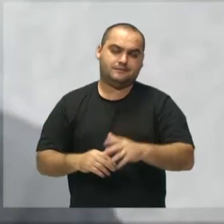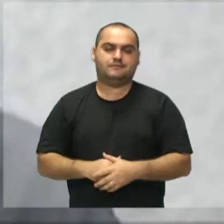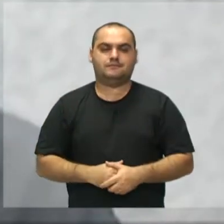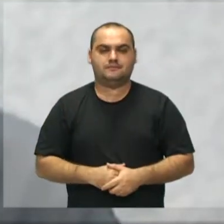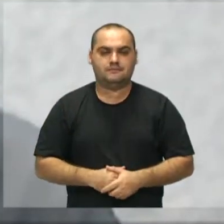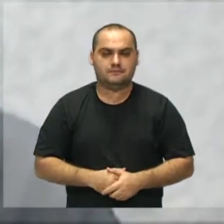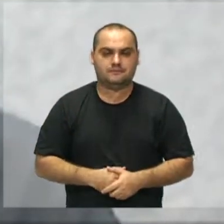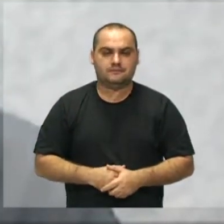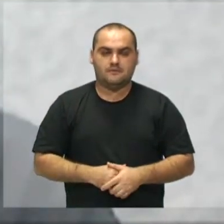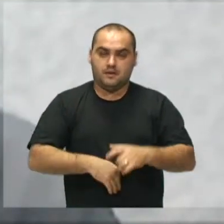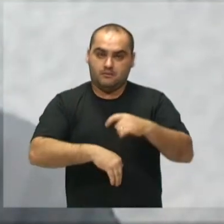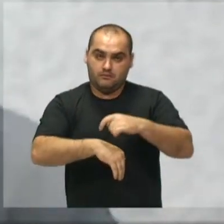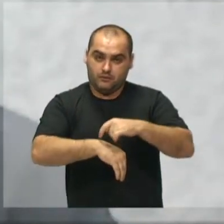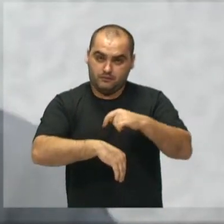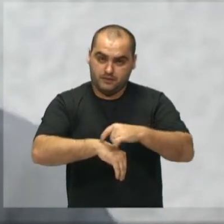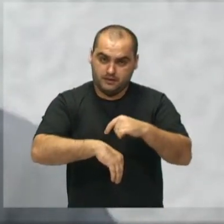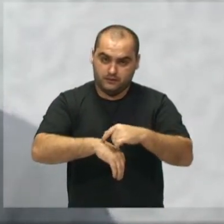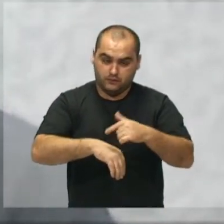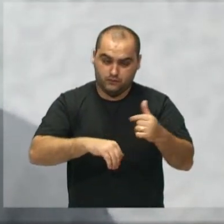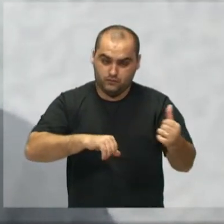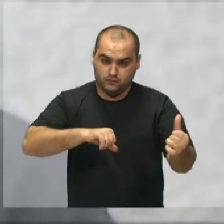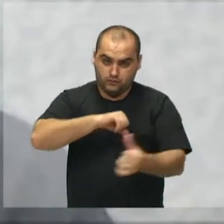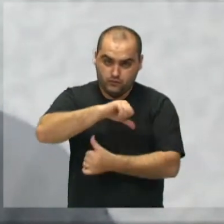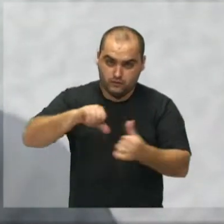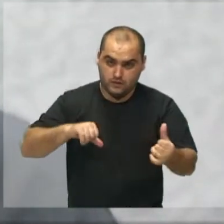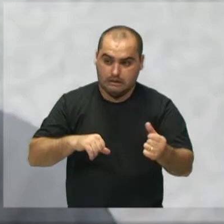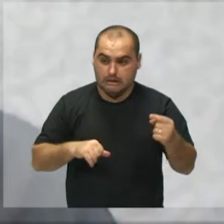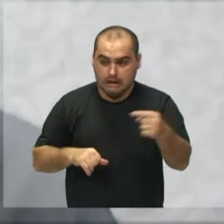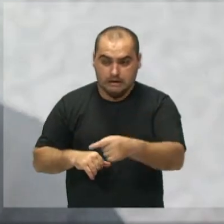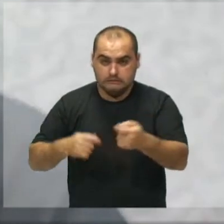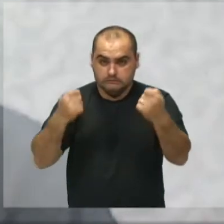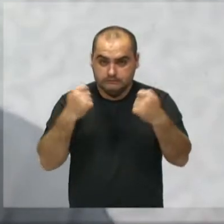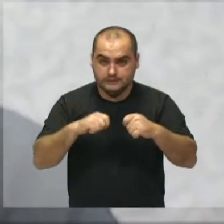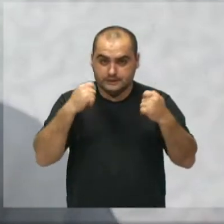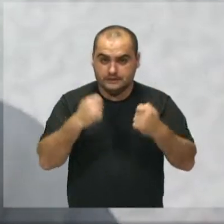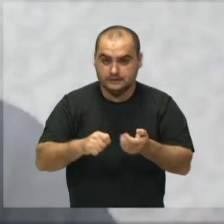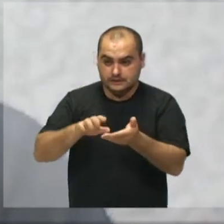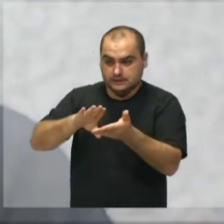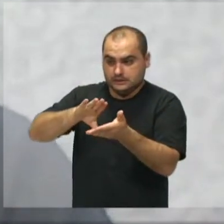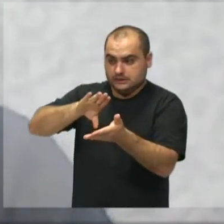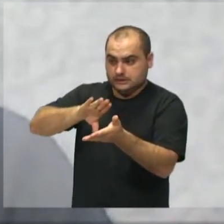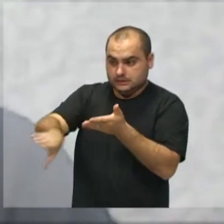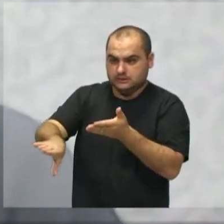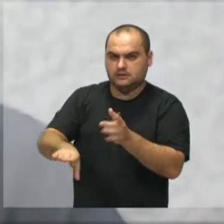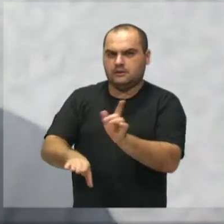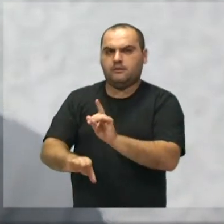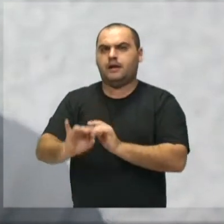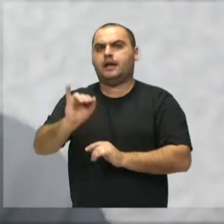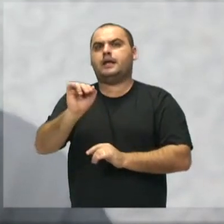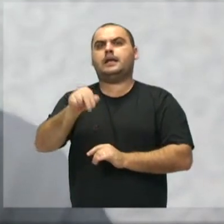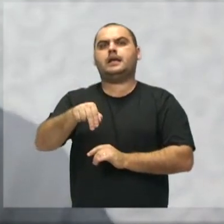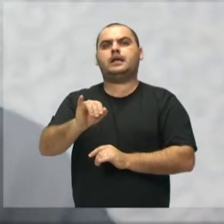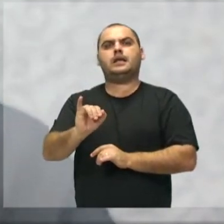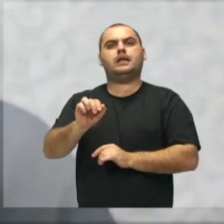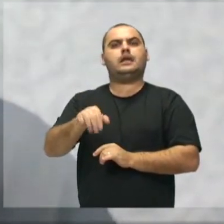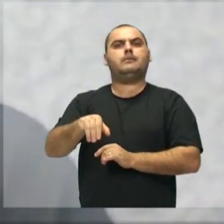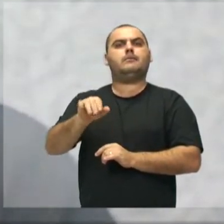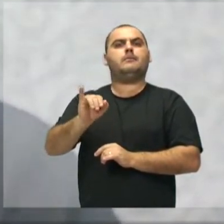Nesses momentos de transição, ele precisa eliminar o seu inimigo, que não é exatamente o inimigo local.